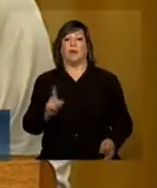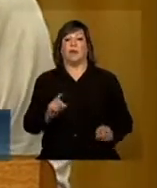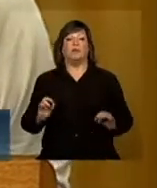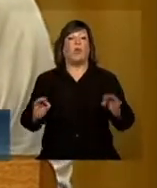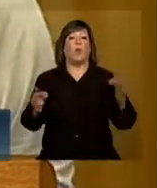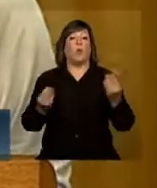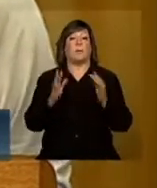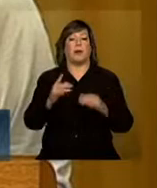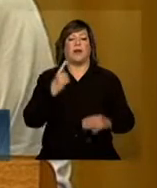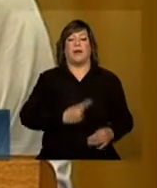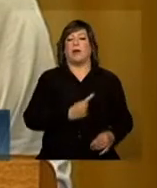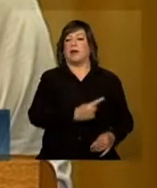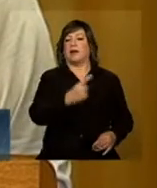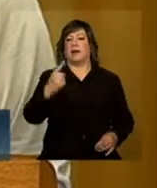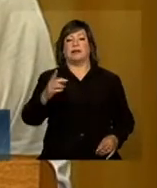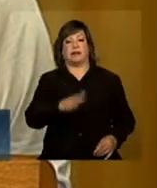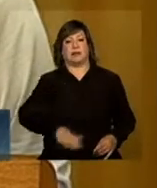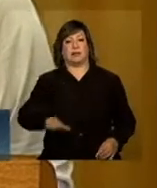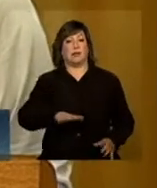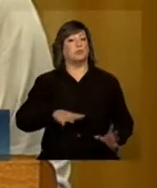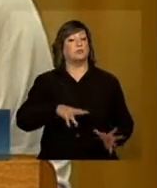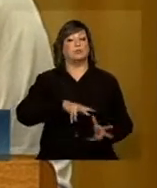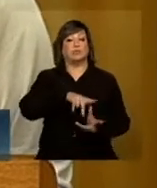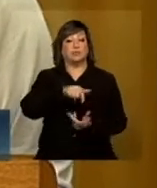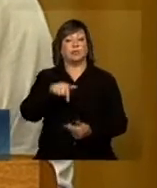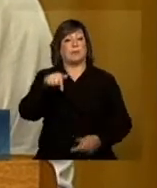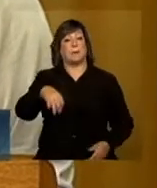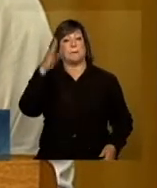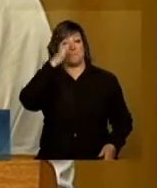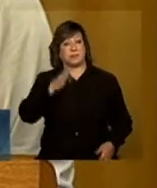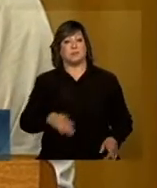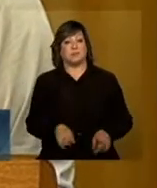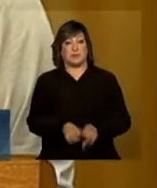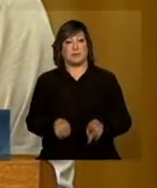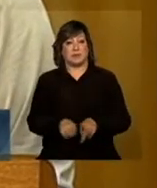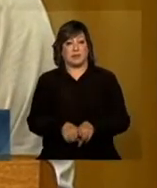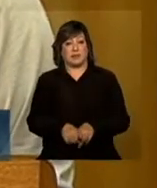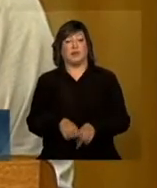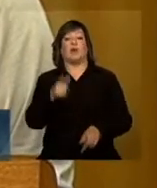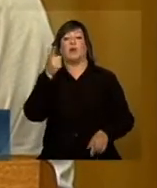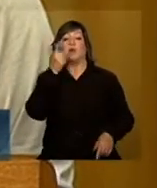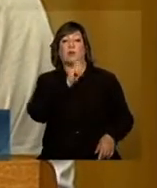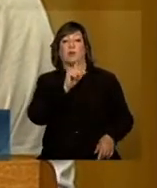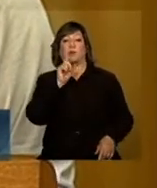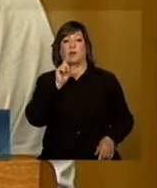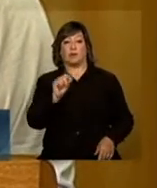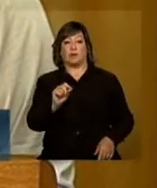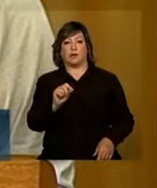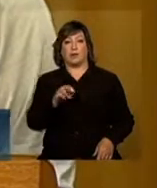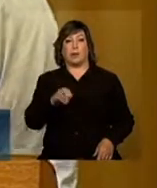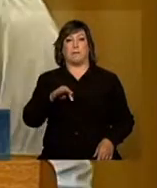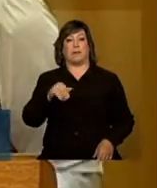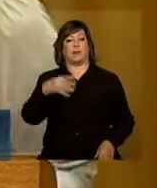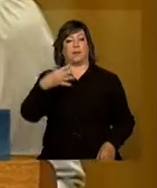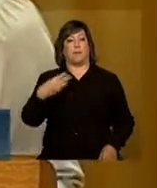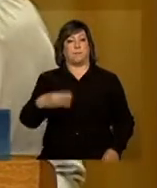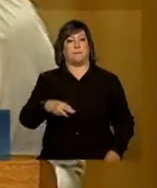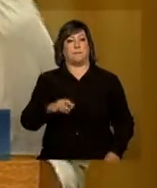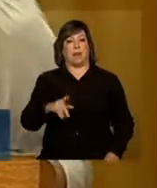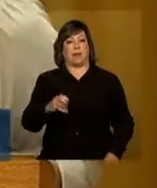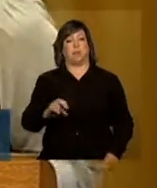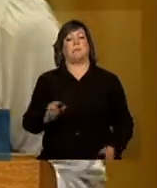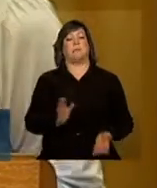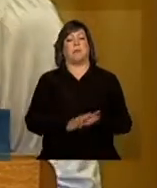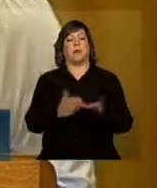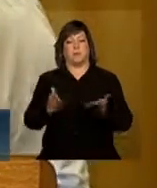que cada criança no mundo e no Brasil alcance a meta 4 do milênio. Parabéns